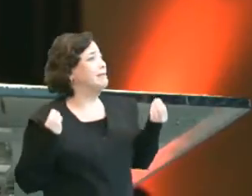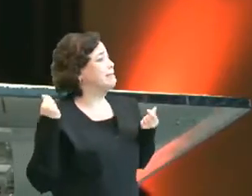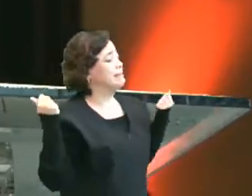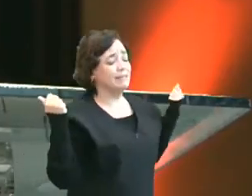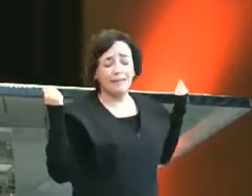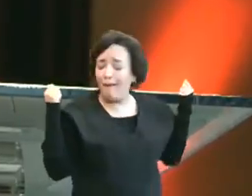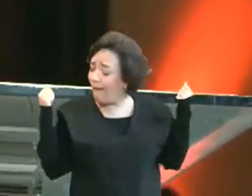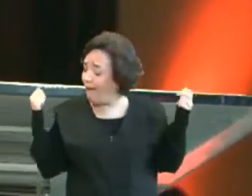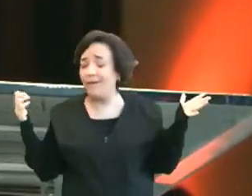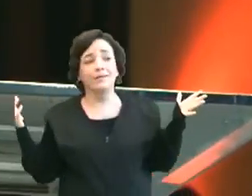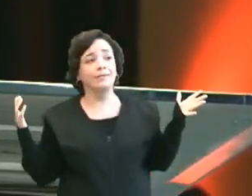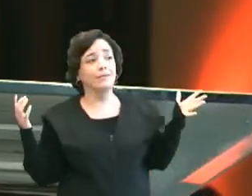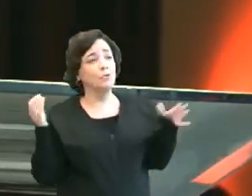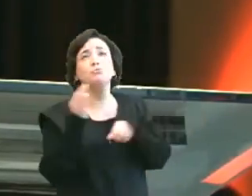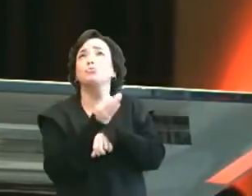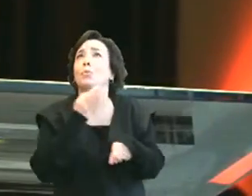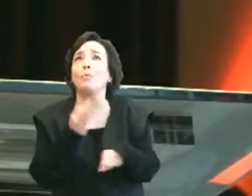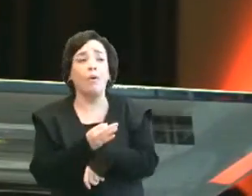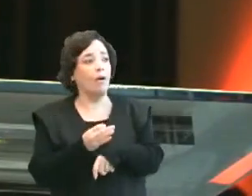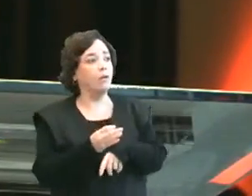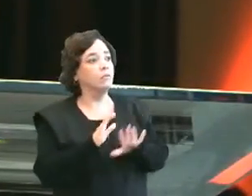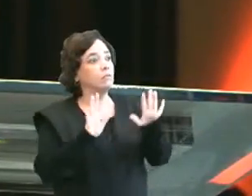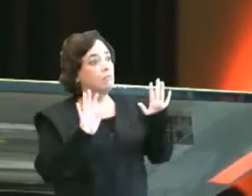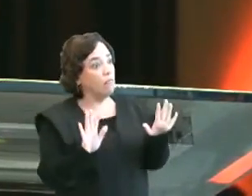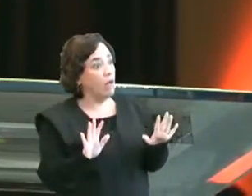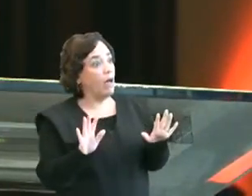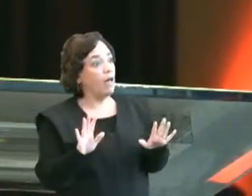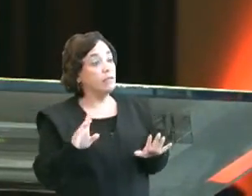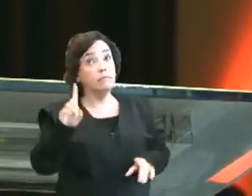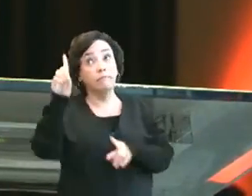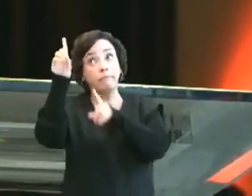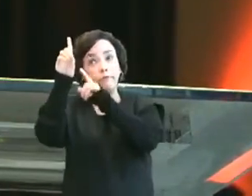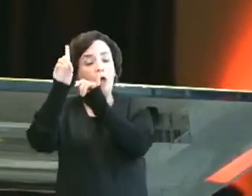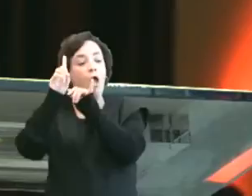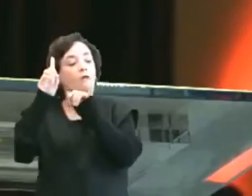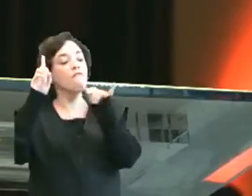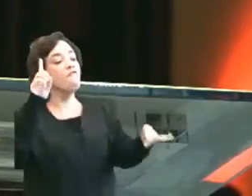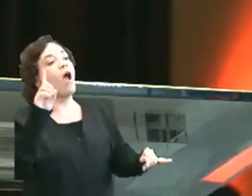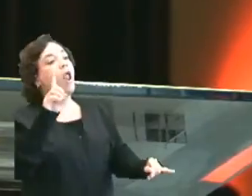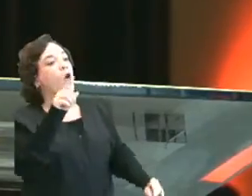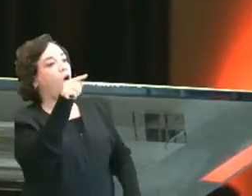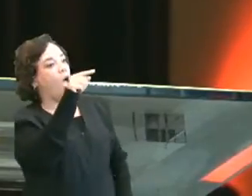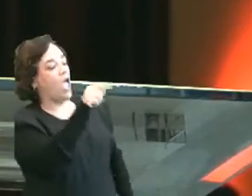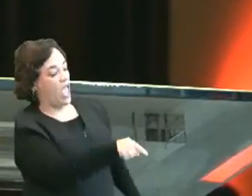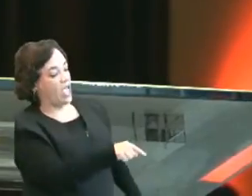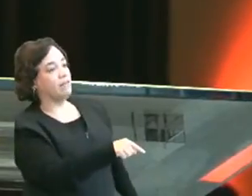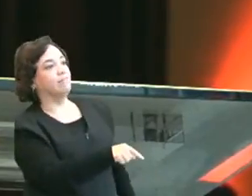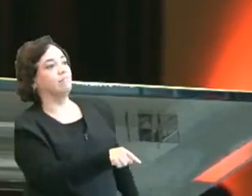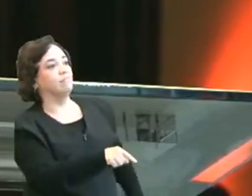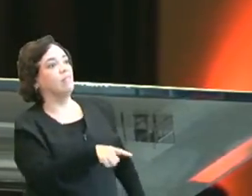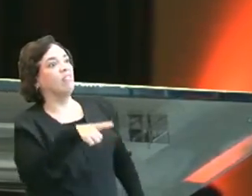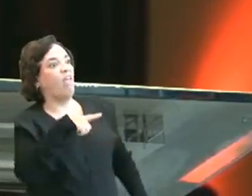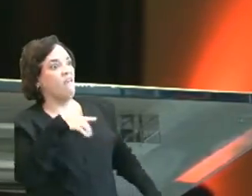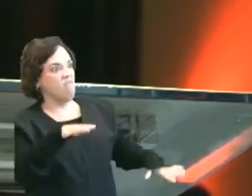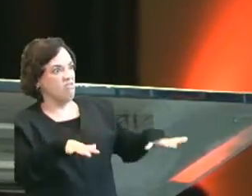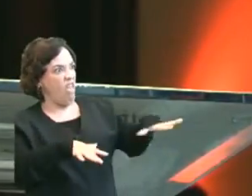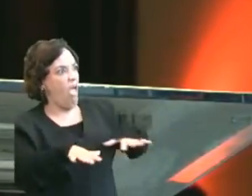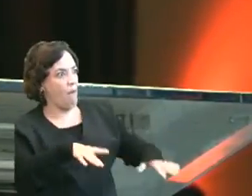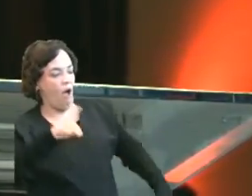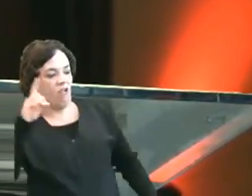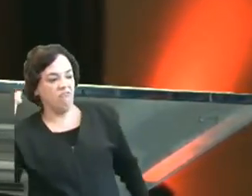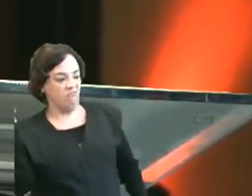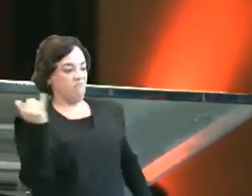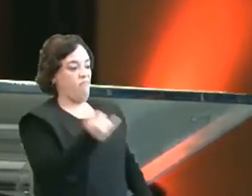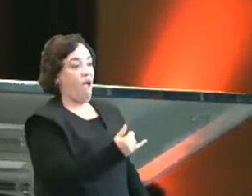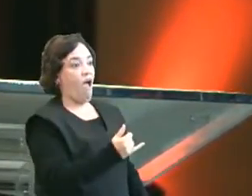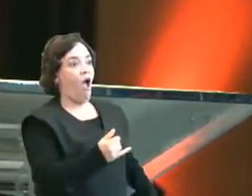E é interessante a maneira como Deus fala com Elias. Vem terremoto e Deus não está no terremoto. Vem fogo e Deus não está no fogo.